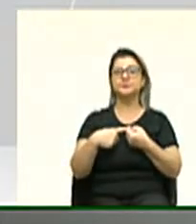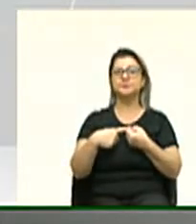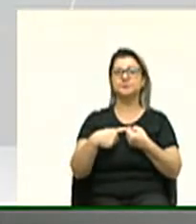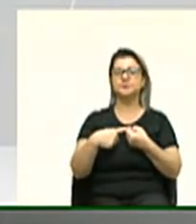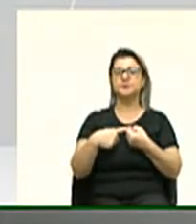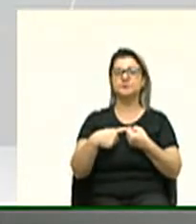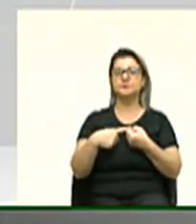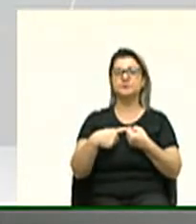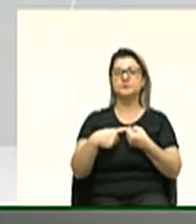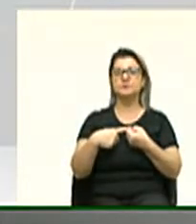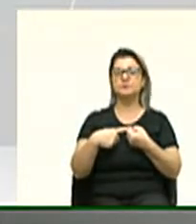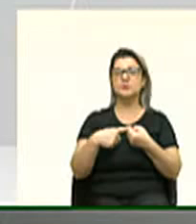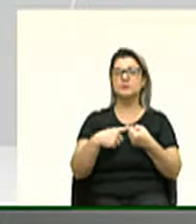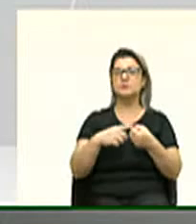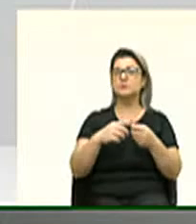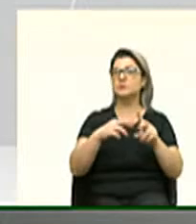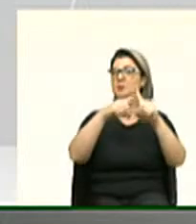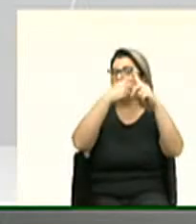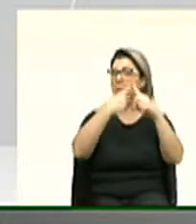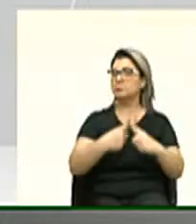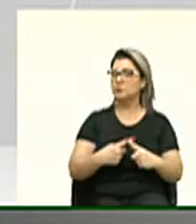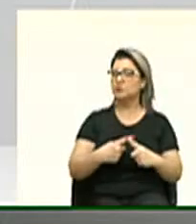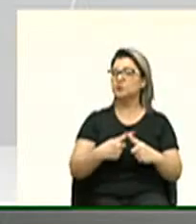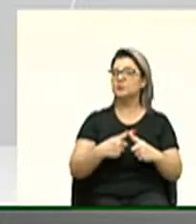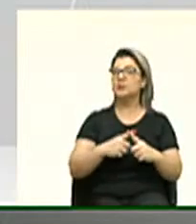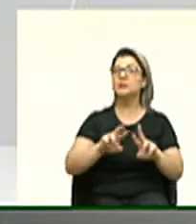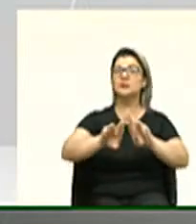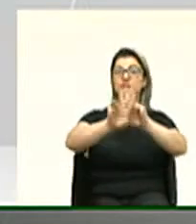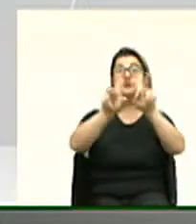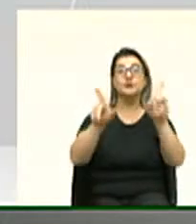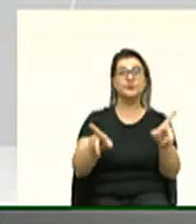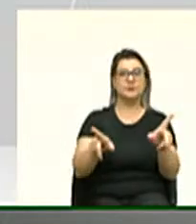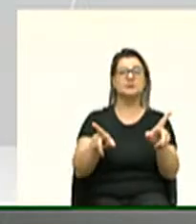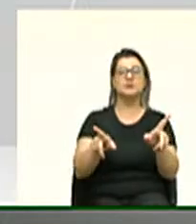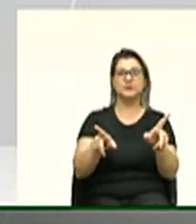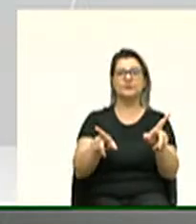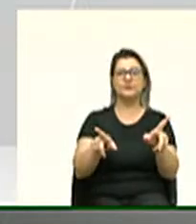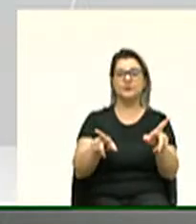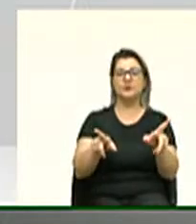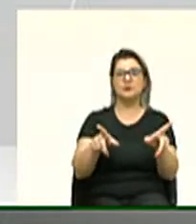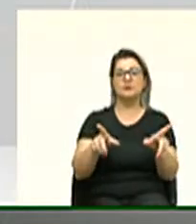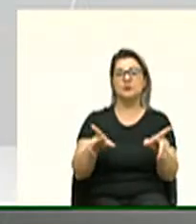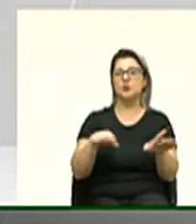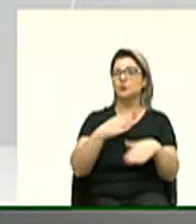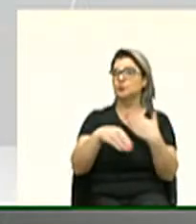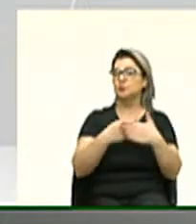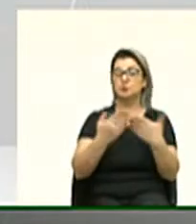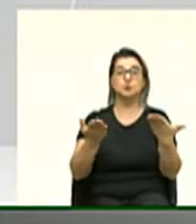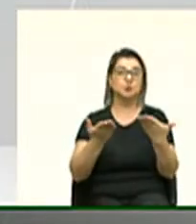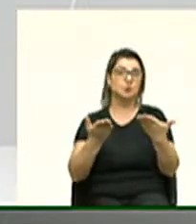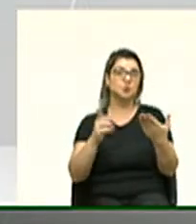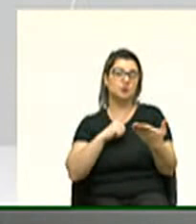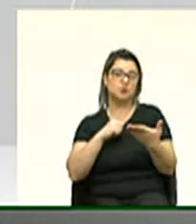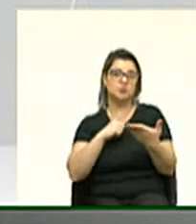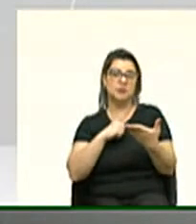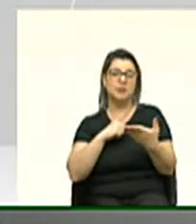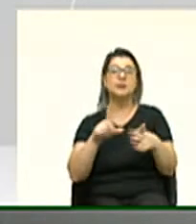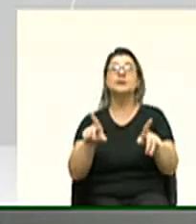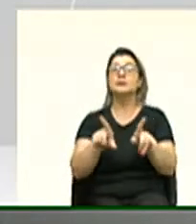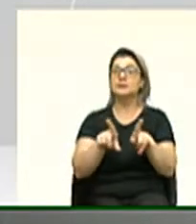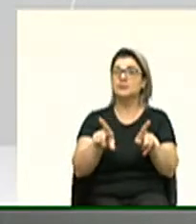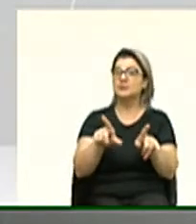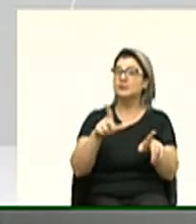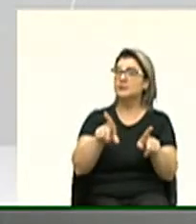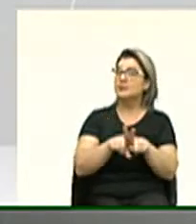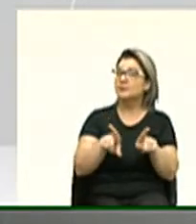se multipliquem e diversifiquem os modais que hoje existem. E tem uma questão fundamental que é dar